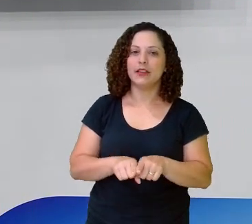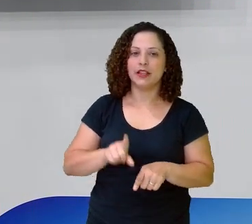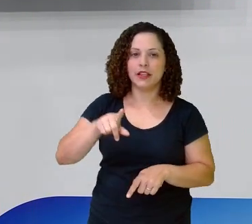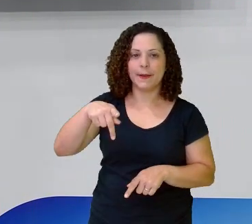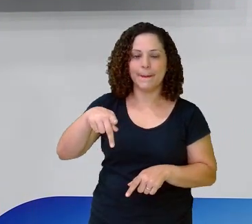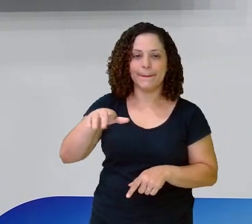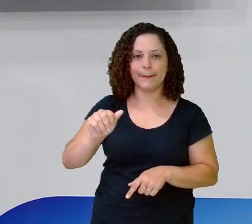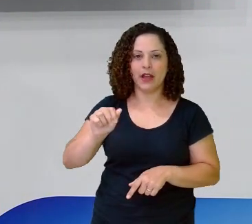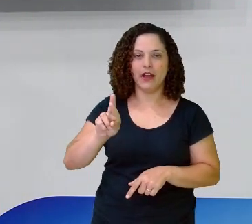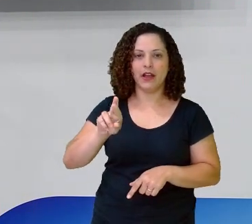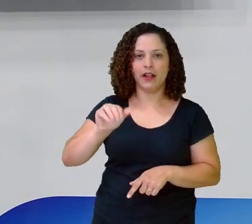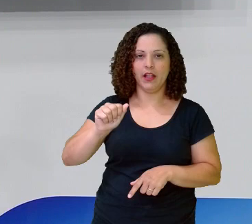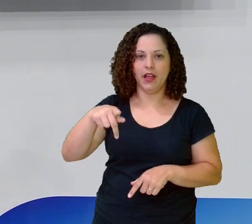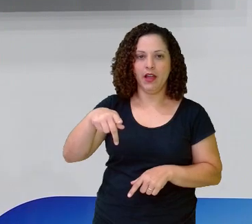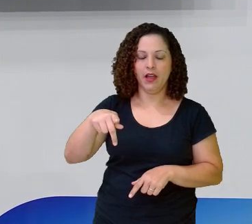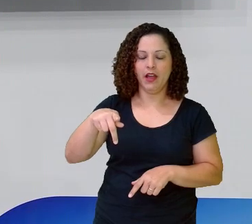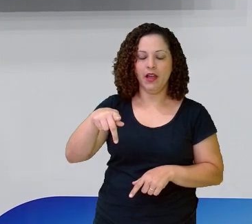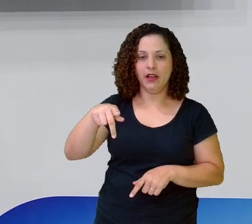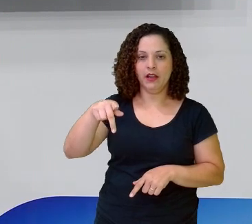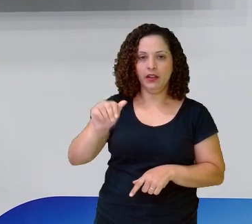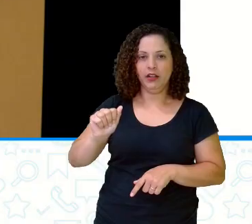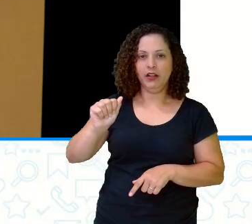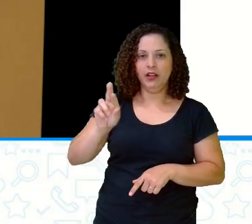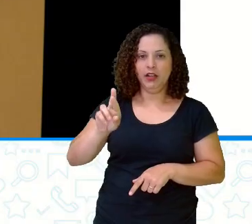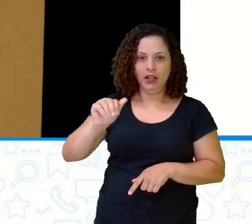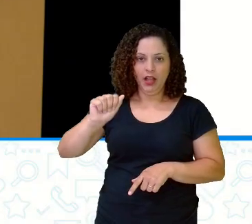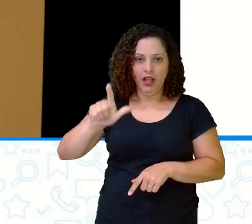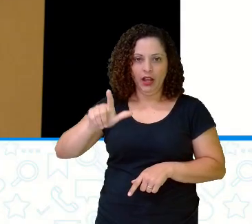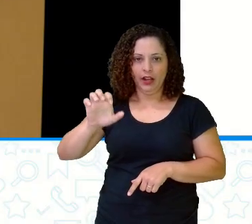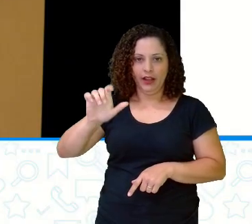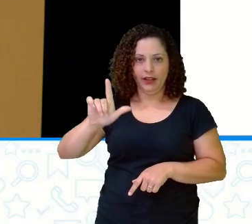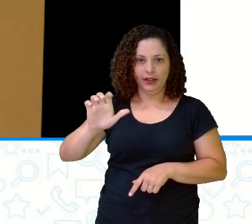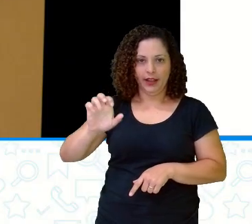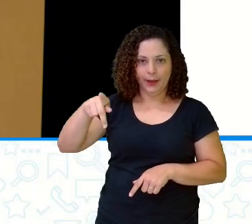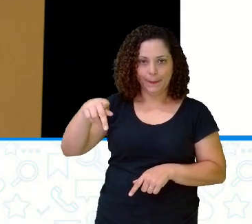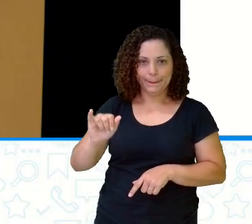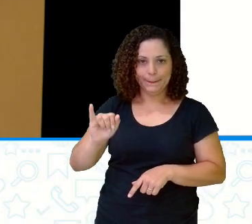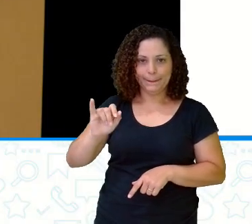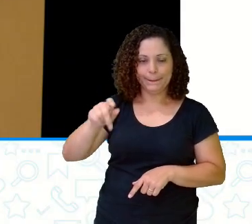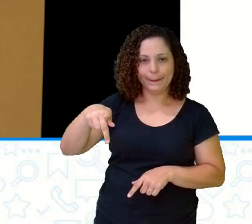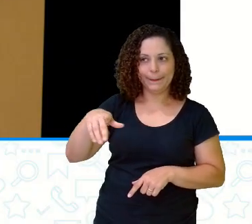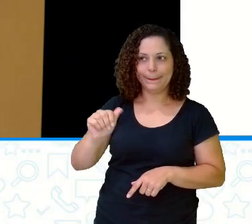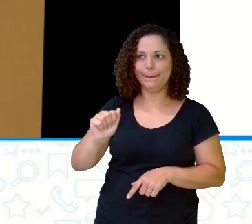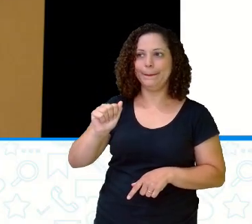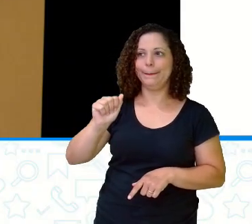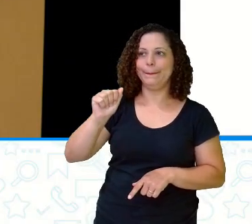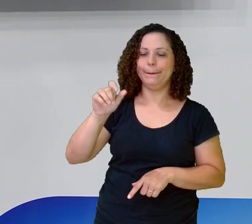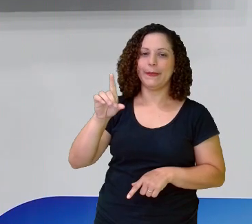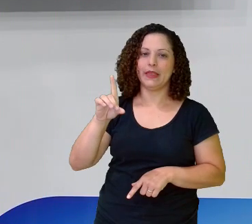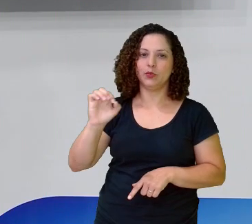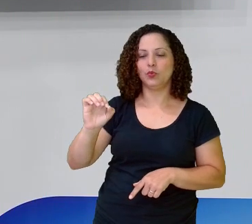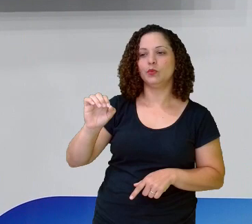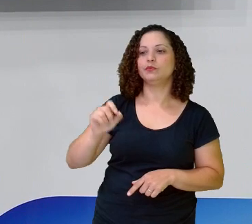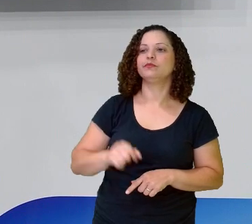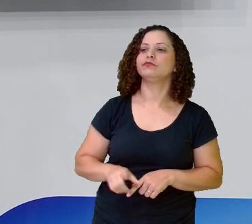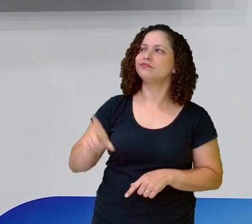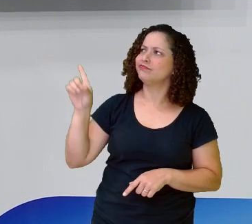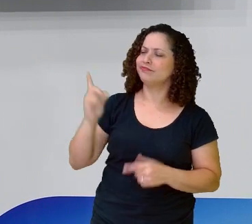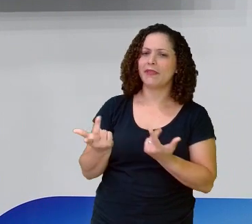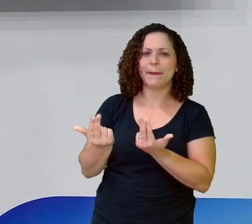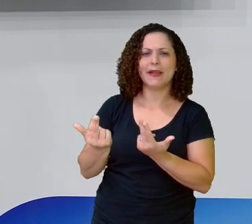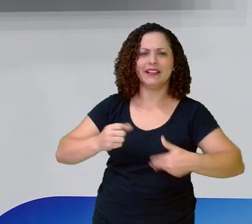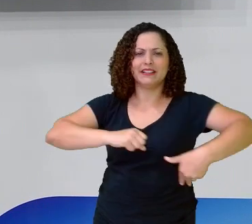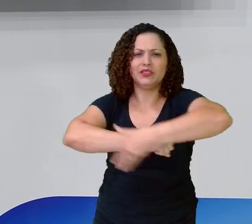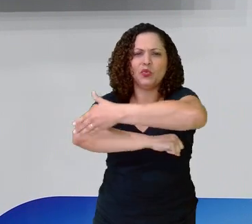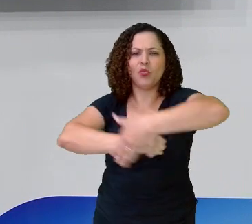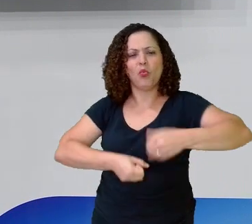Esse paralelepípedo a gente vê muito nas ruas. Já viram um tijolinho como esse? O próprio tijolo de